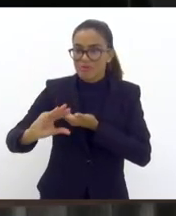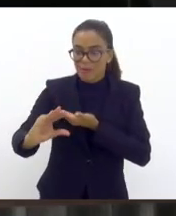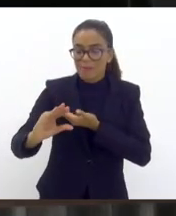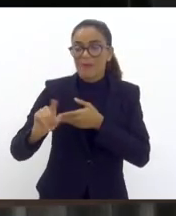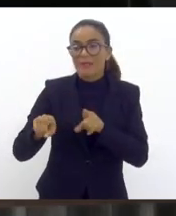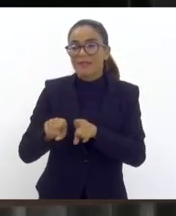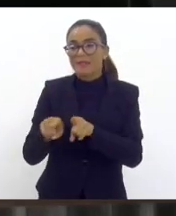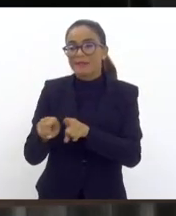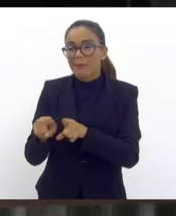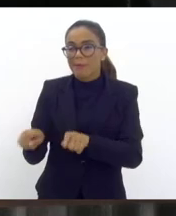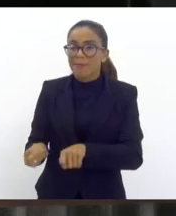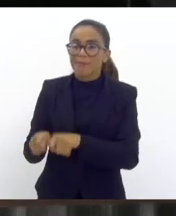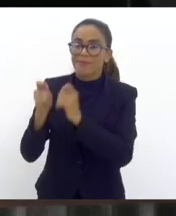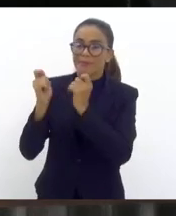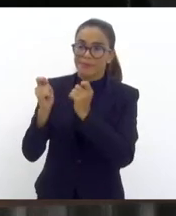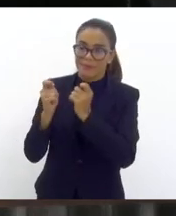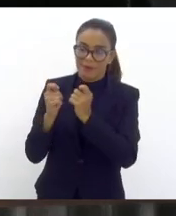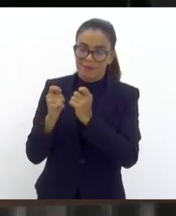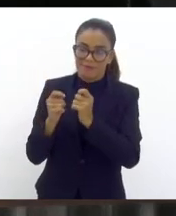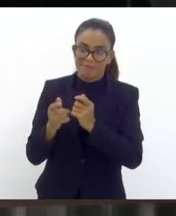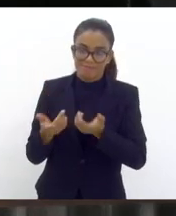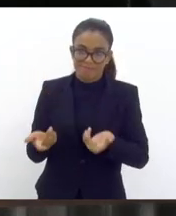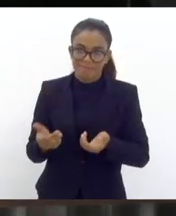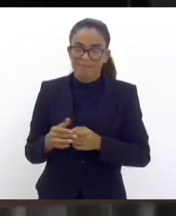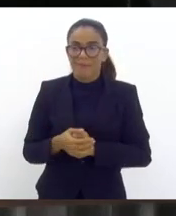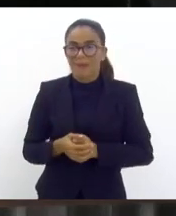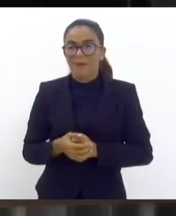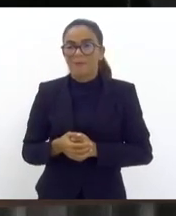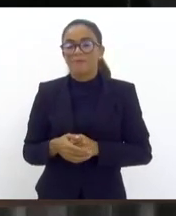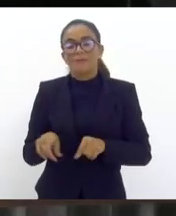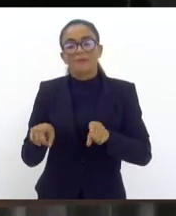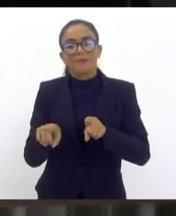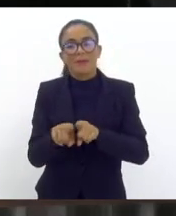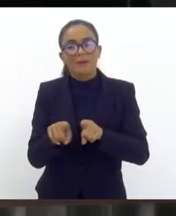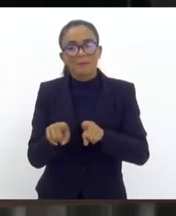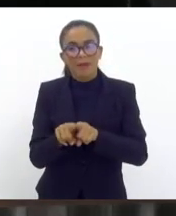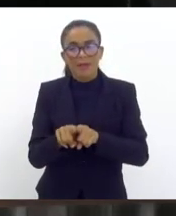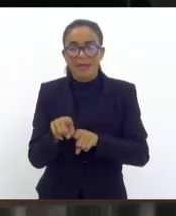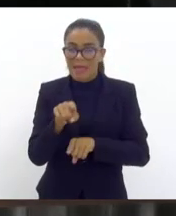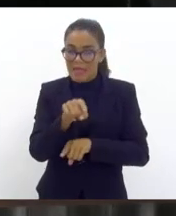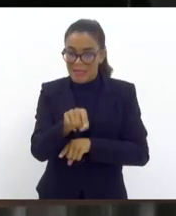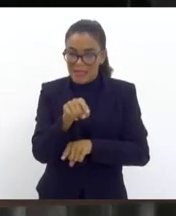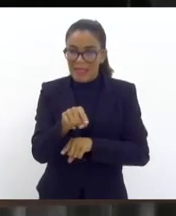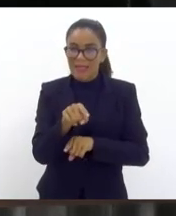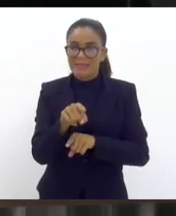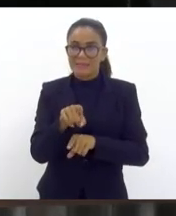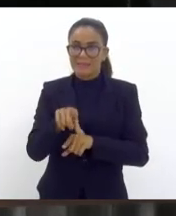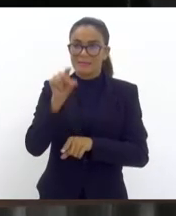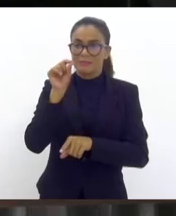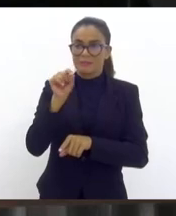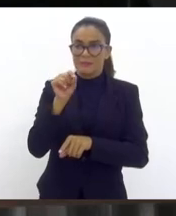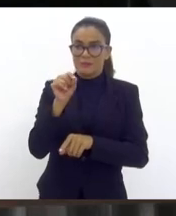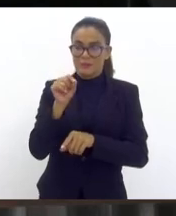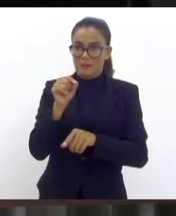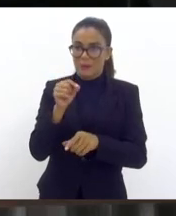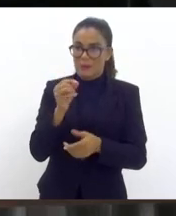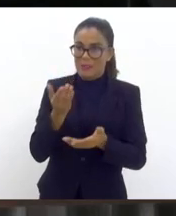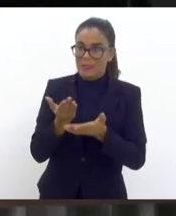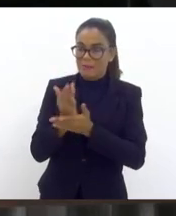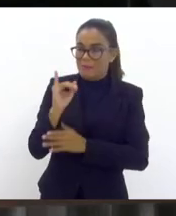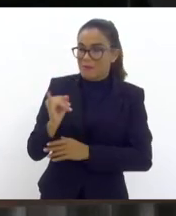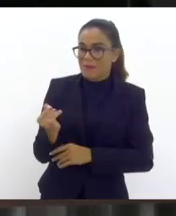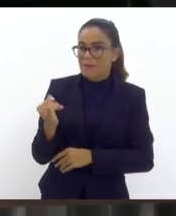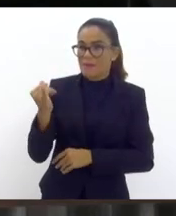a expectativa pior ainda esta medida prejudica a